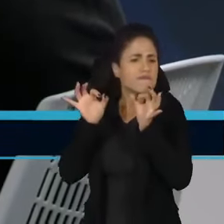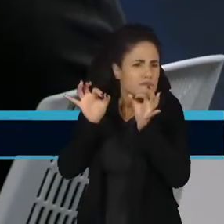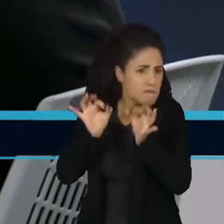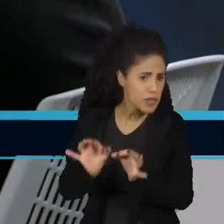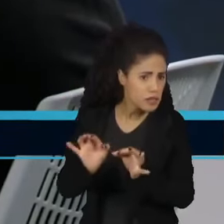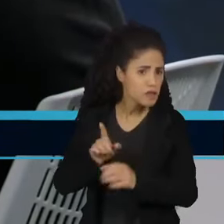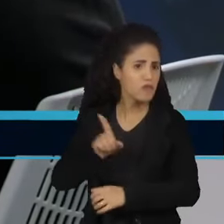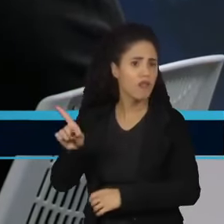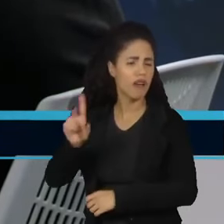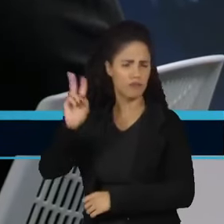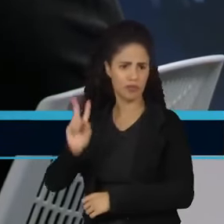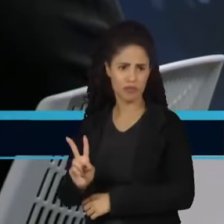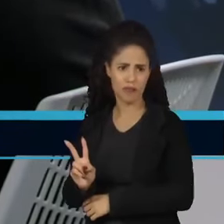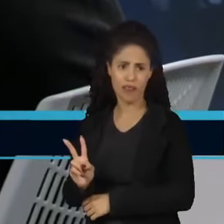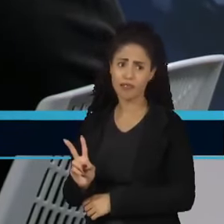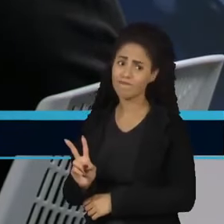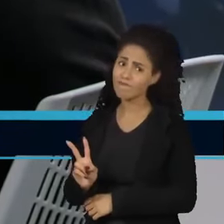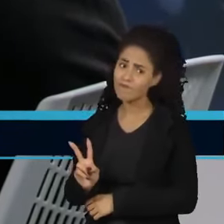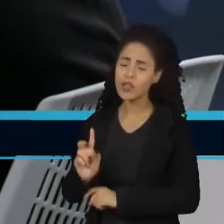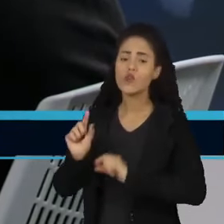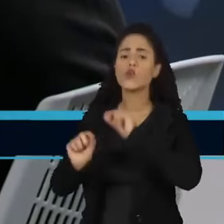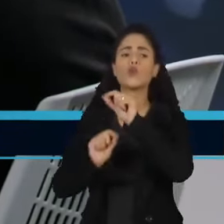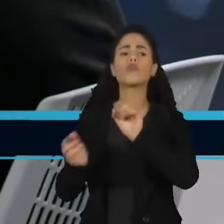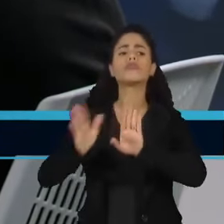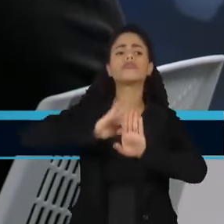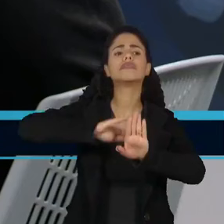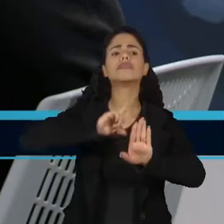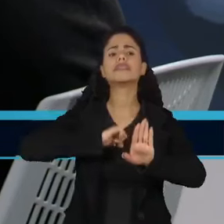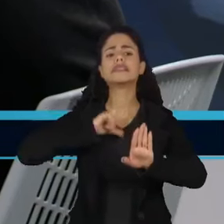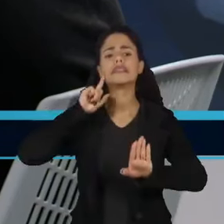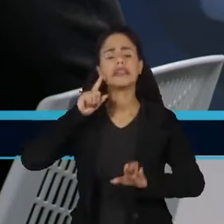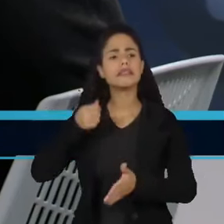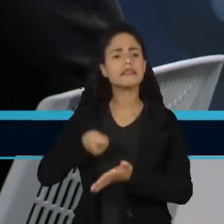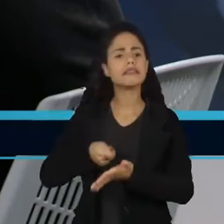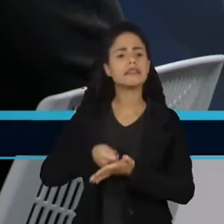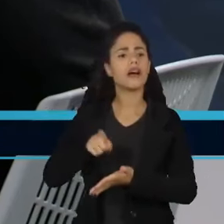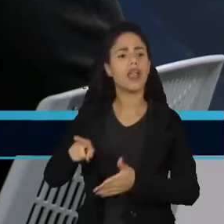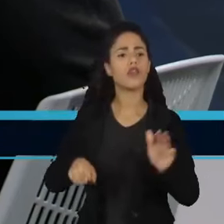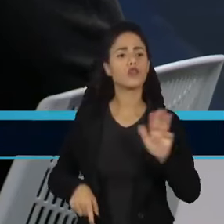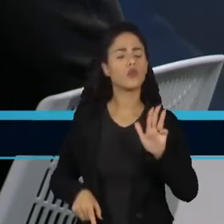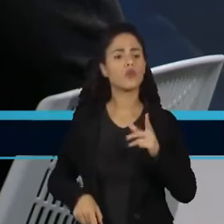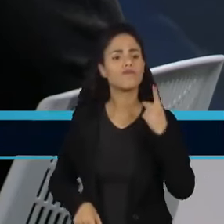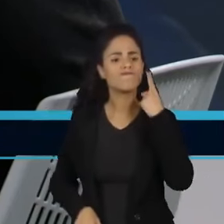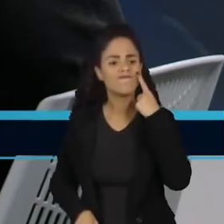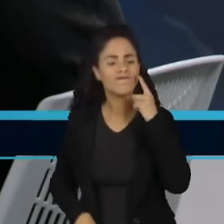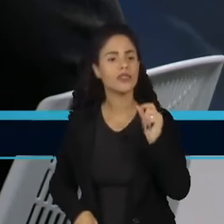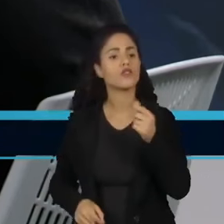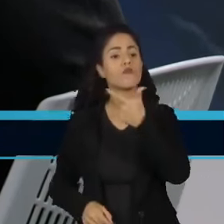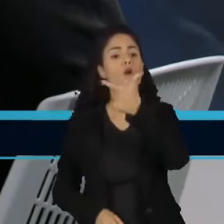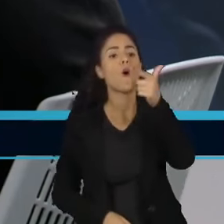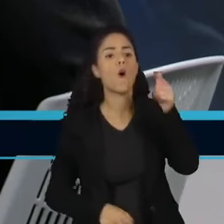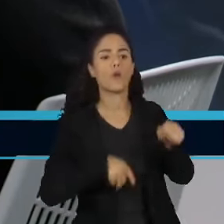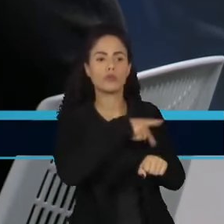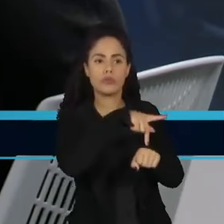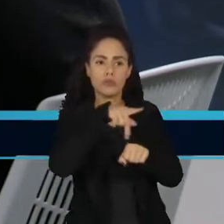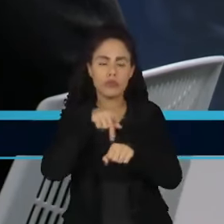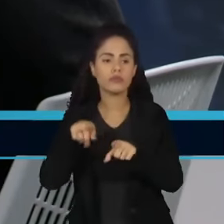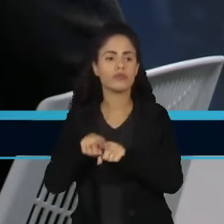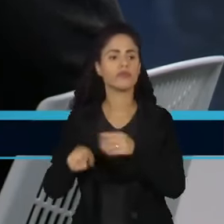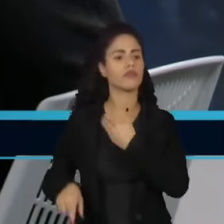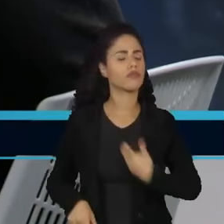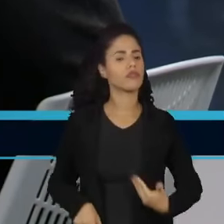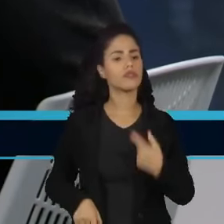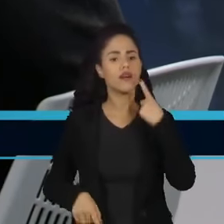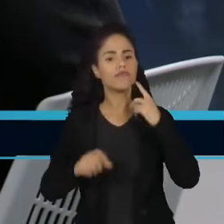perfeito funcionamento na Venezuela? O que há por trás dessa insistência do presidente Lula, né, e de outros integrantes do governo brasileiro